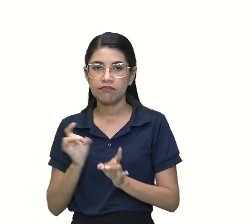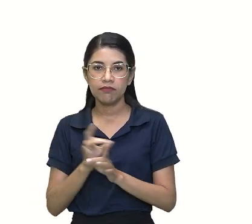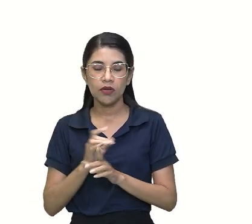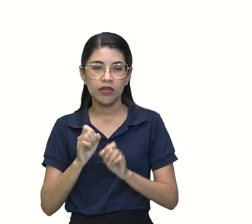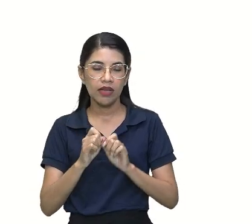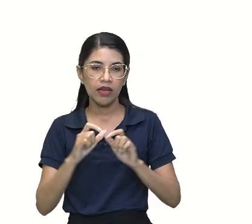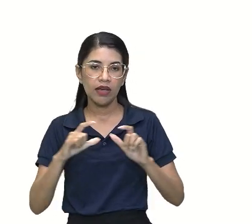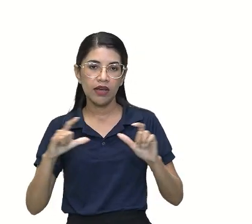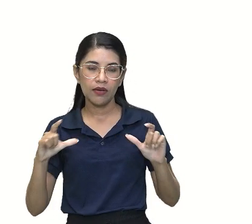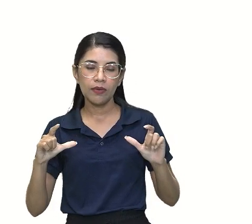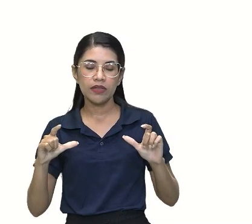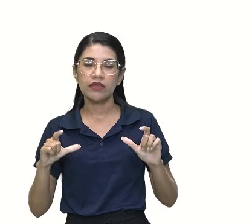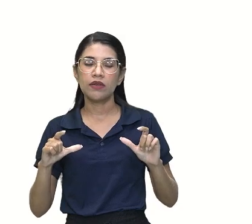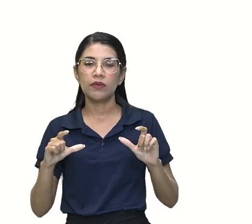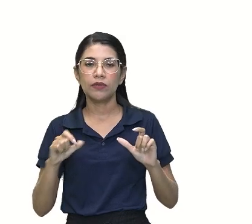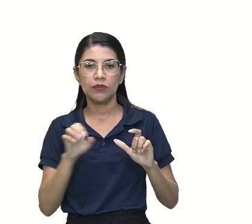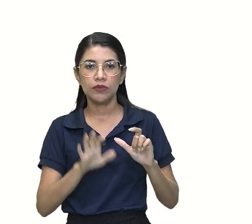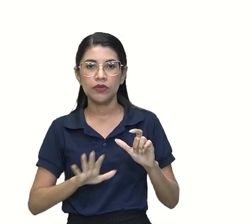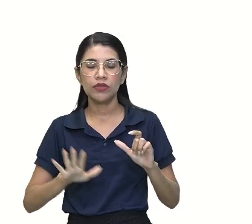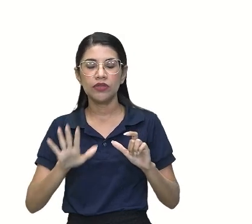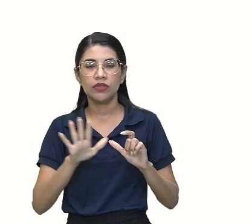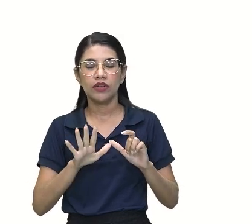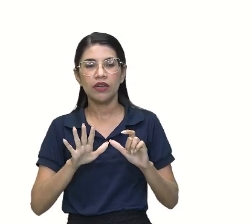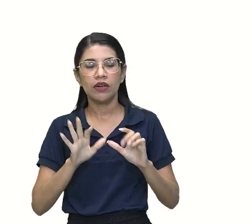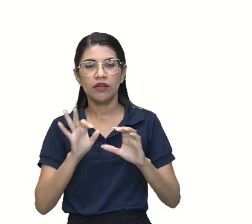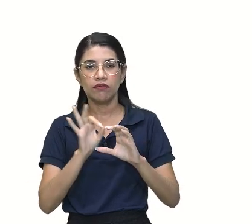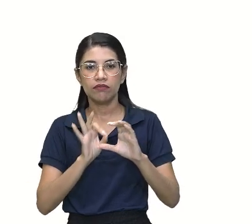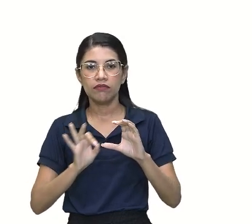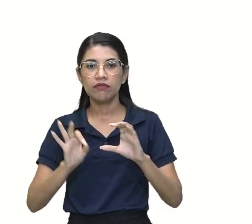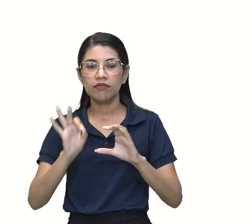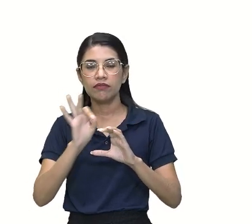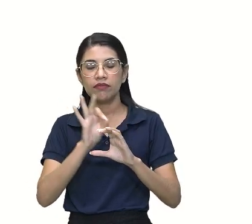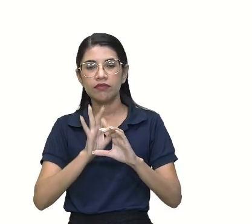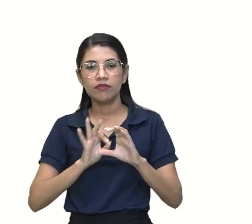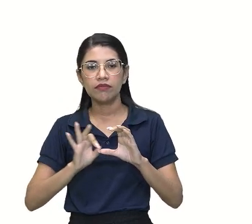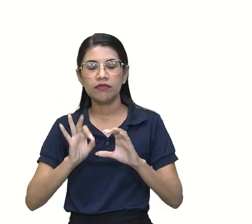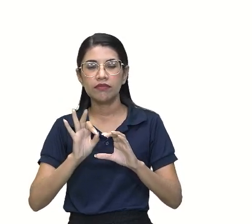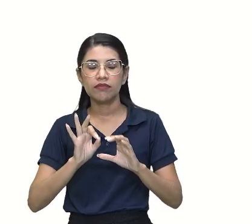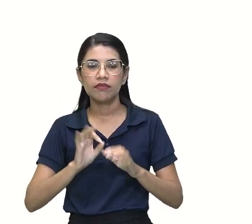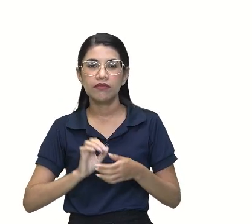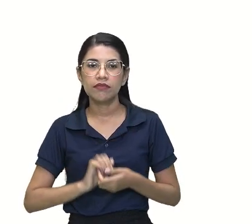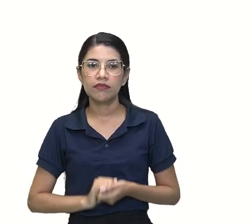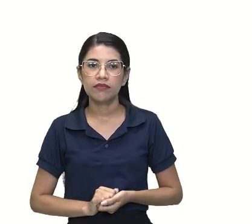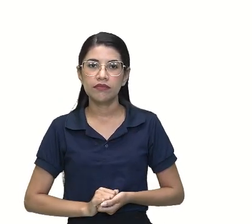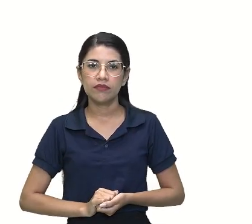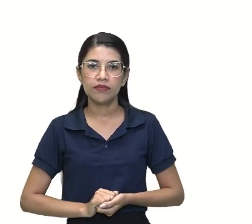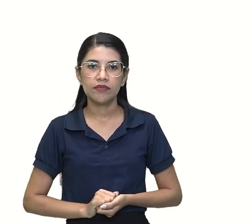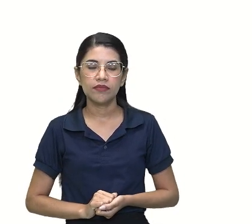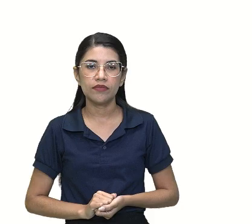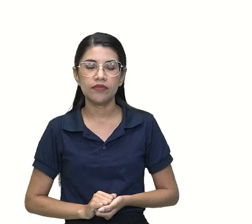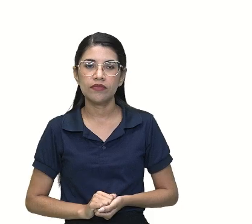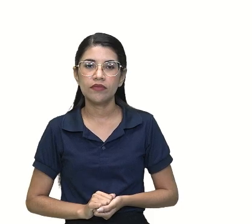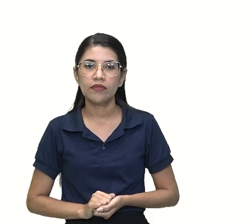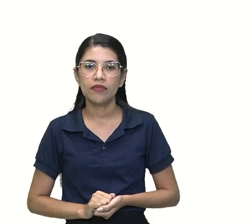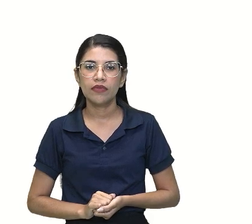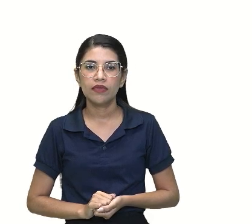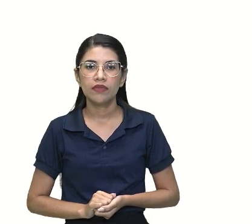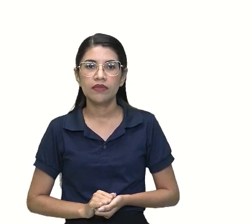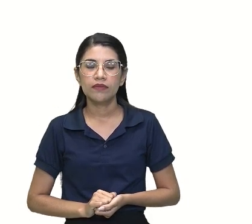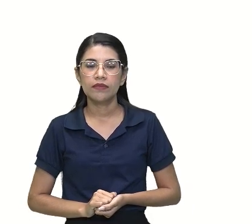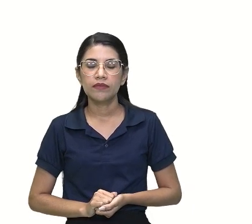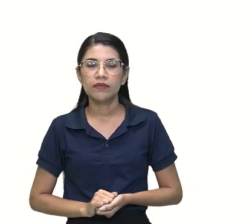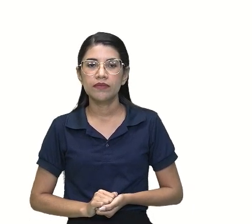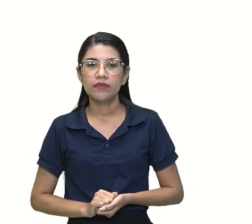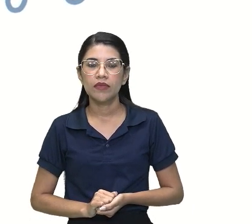é a nossa equação geral da circunferência.